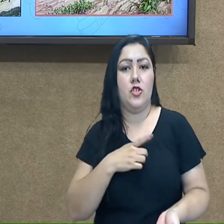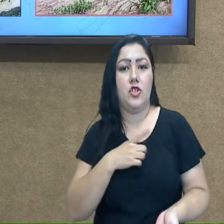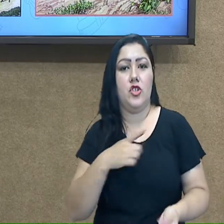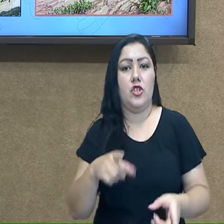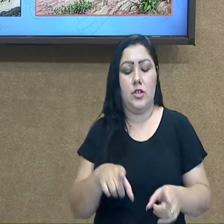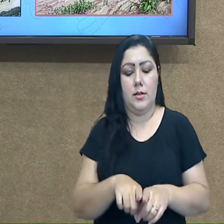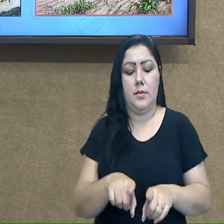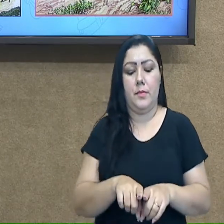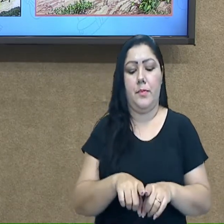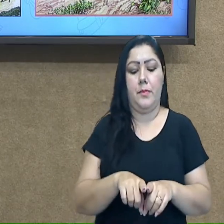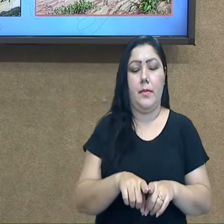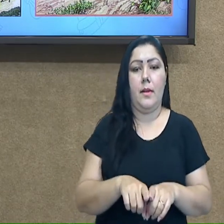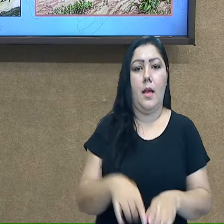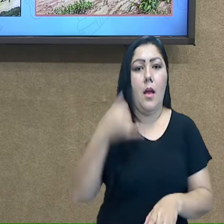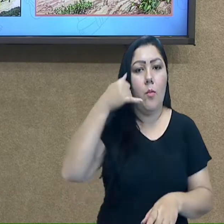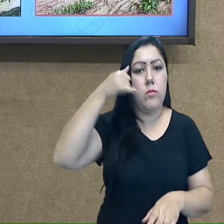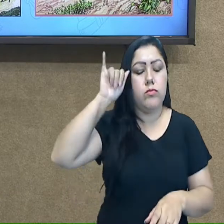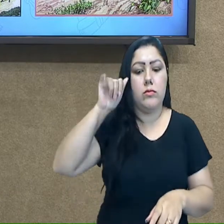nos engenhos.